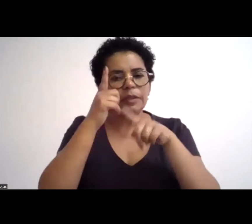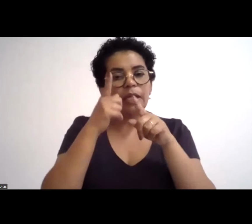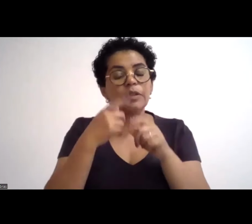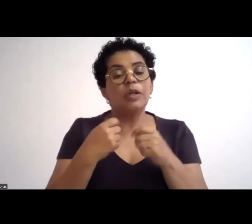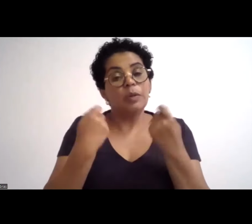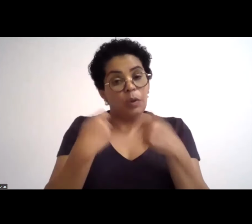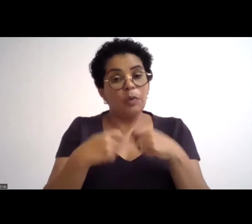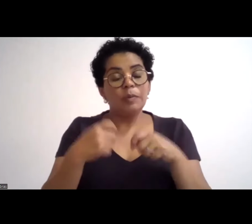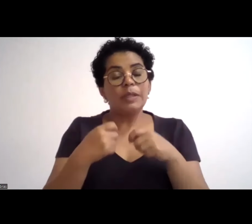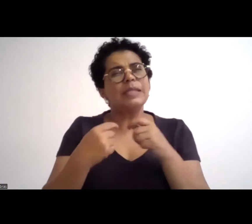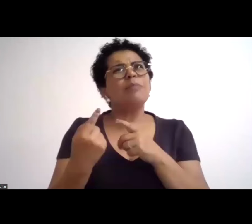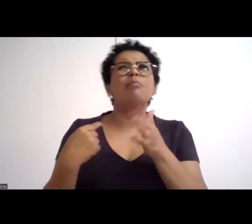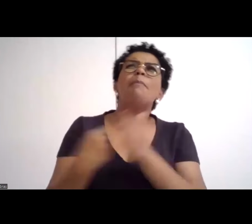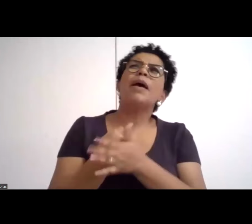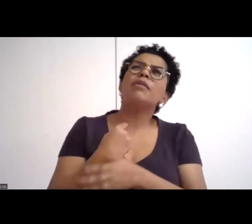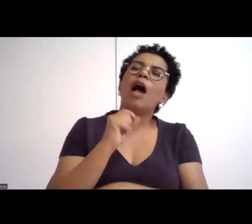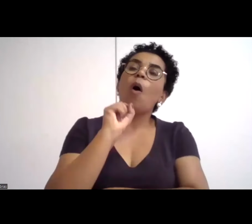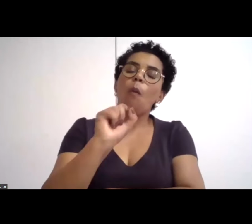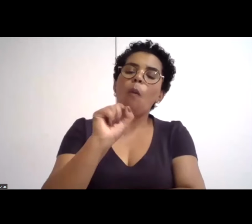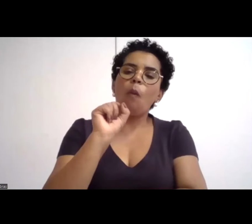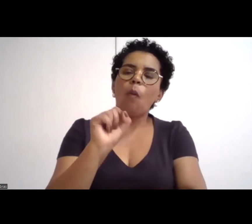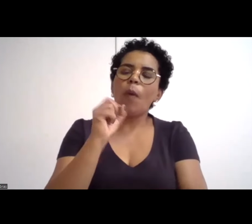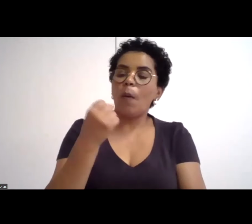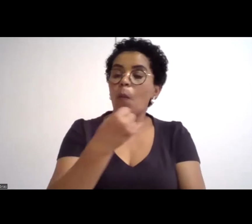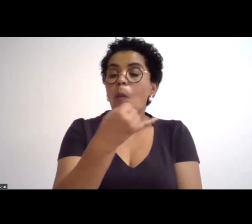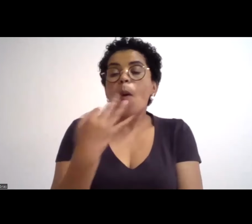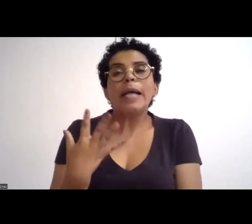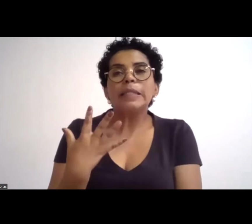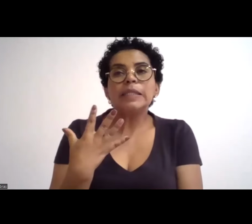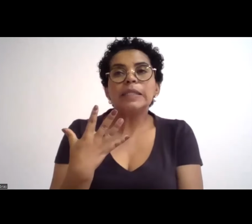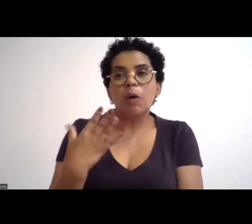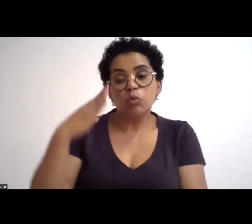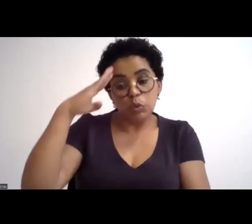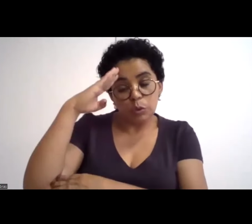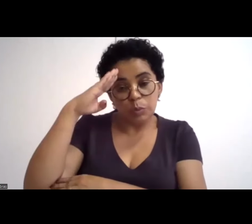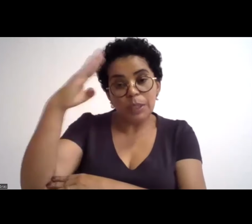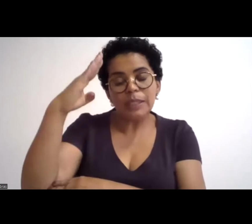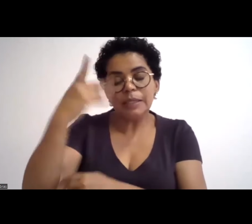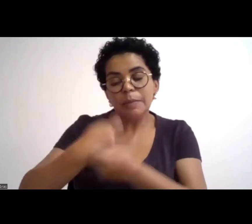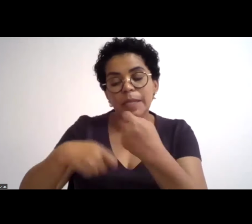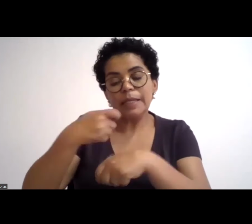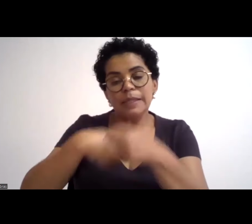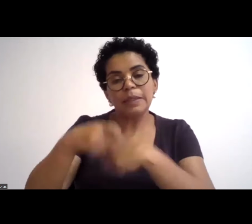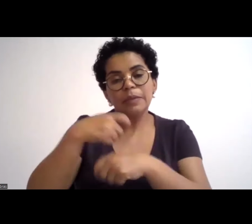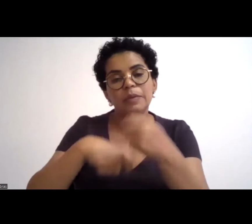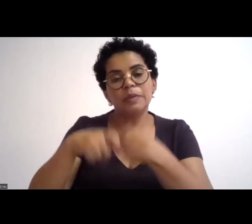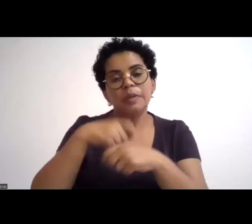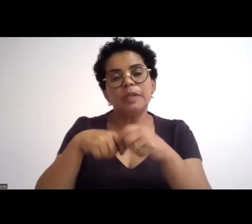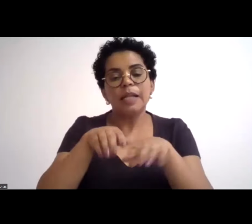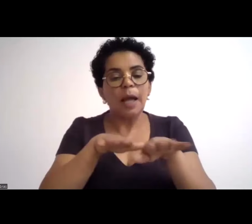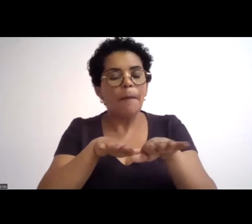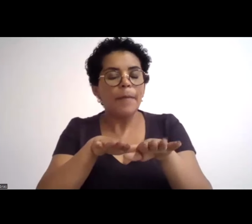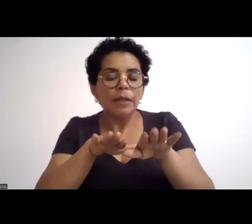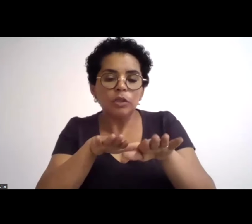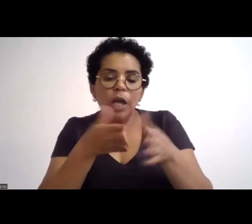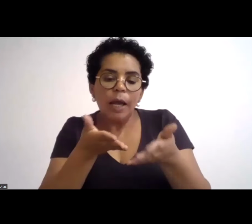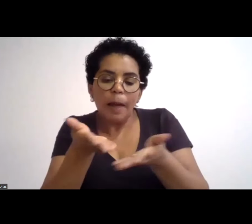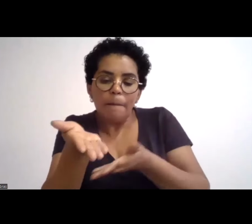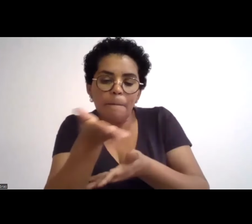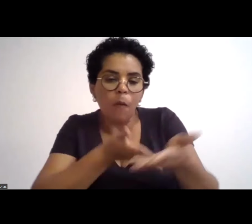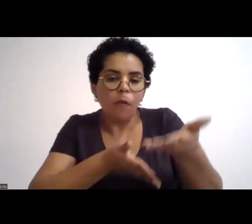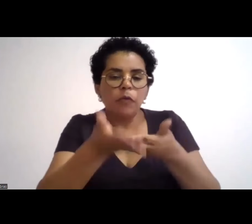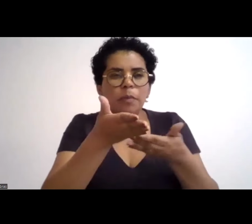se perguntar, não é, quais são os princípios que essa economia, digamos, movimenta. Senão, nós